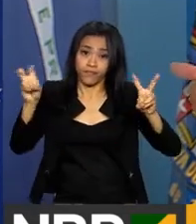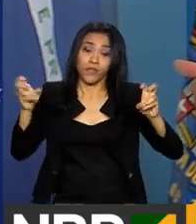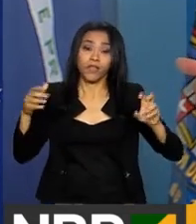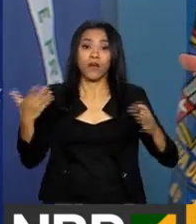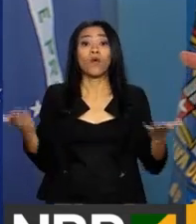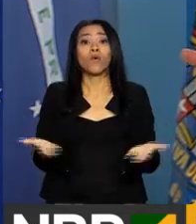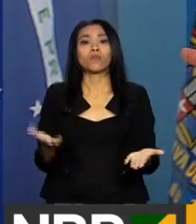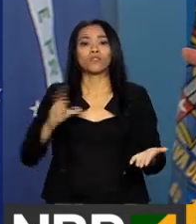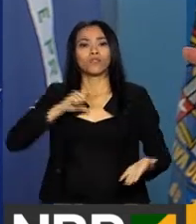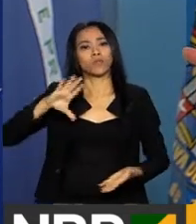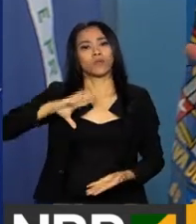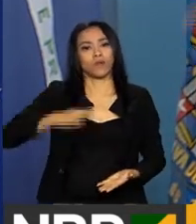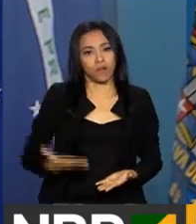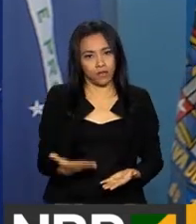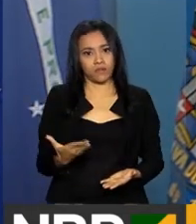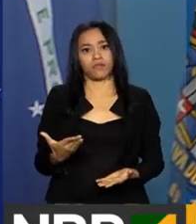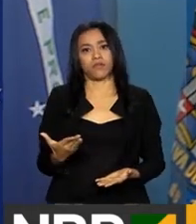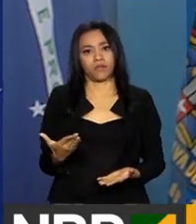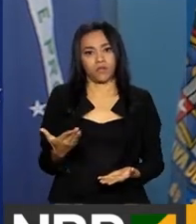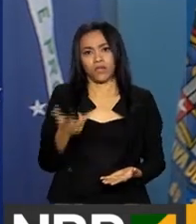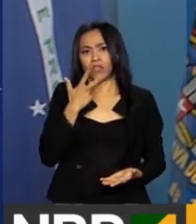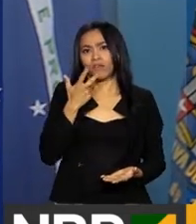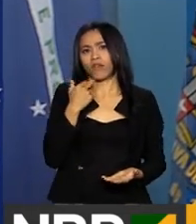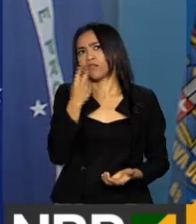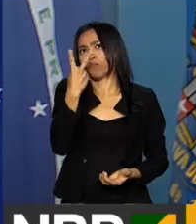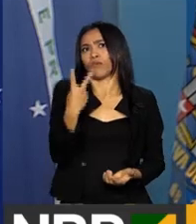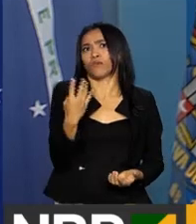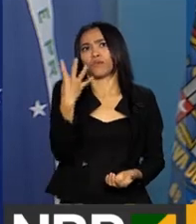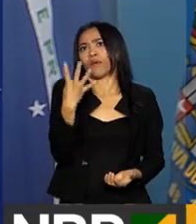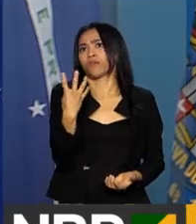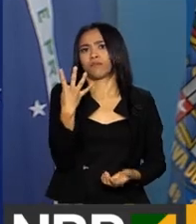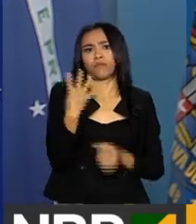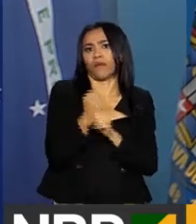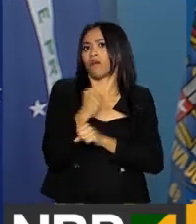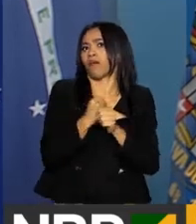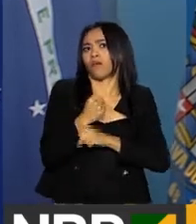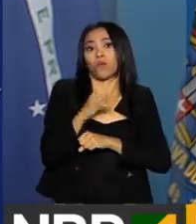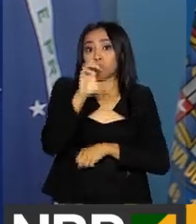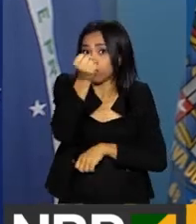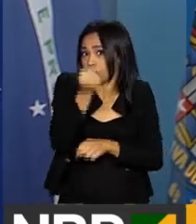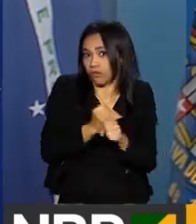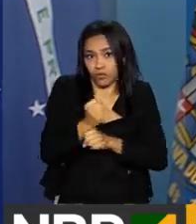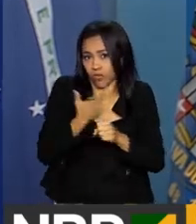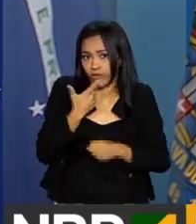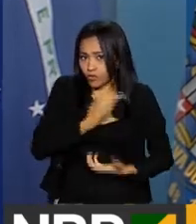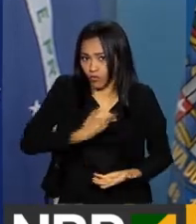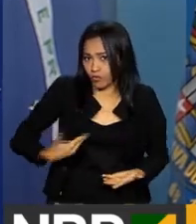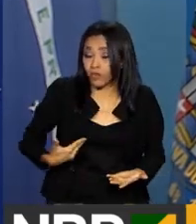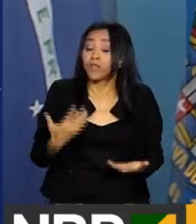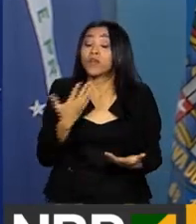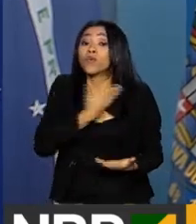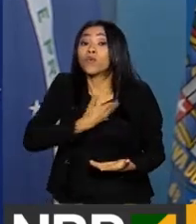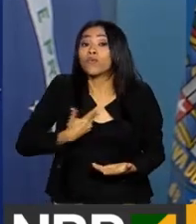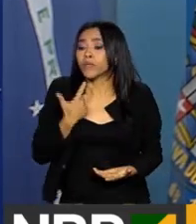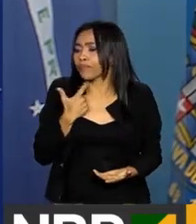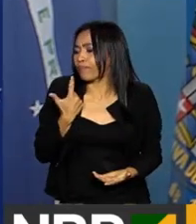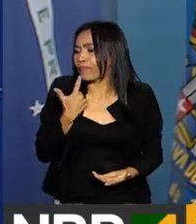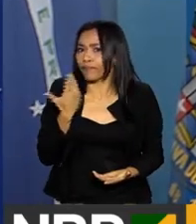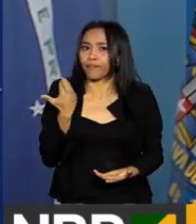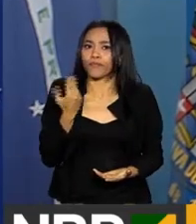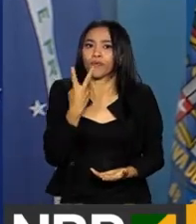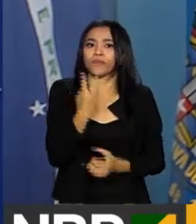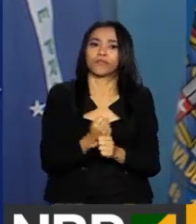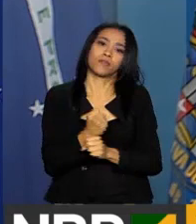coragem em - não estou falando do governo 2 a 1 e 4 anos ou de oito anos estou falando de um governo em menos de dois anos